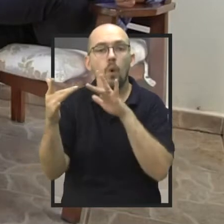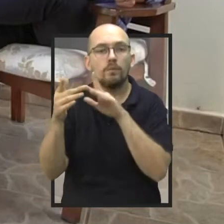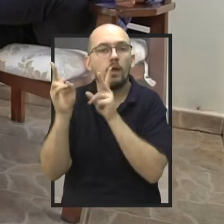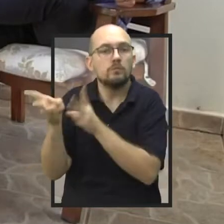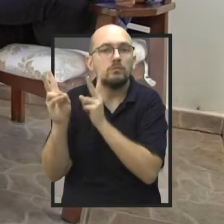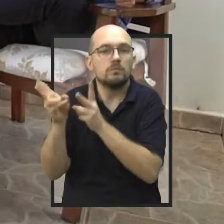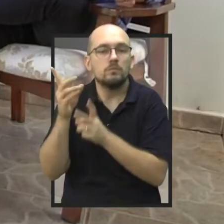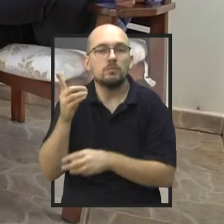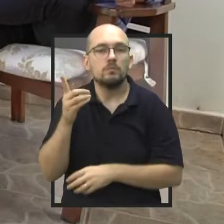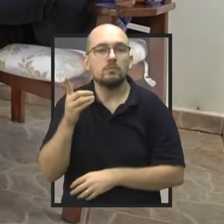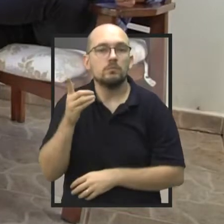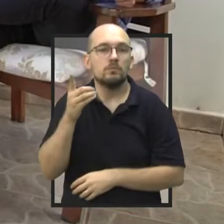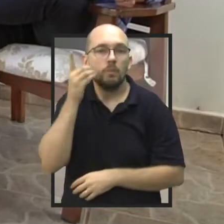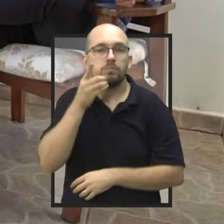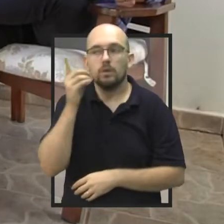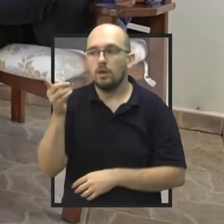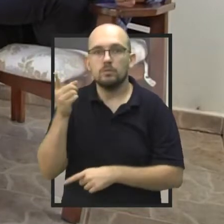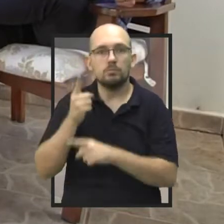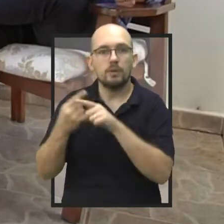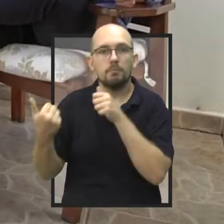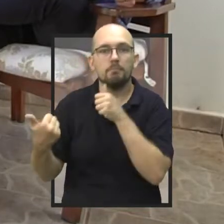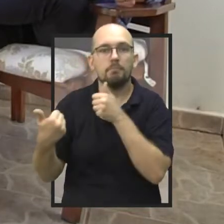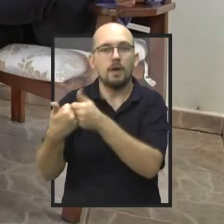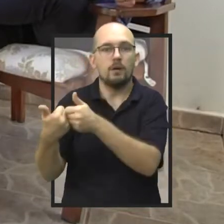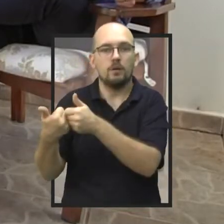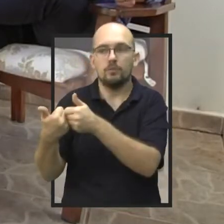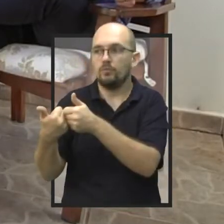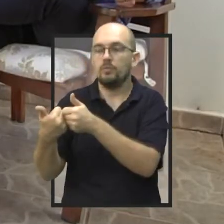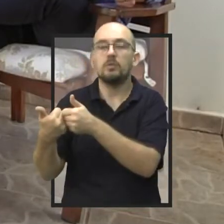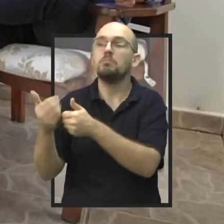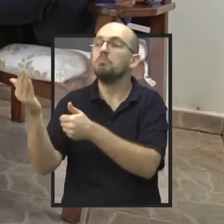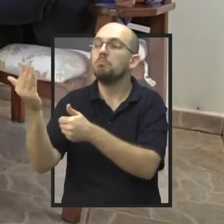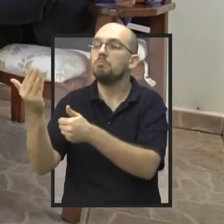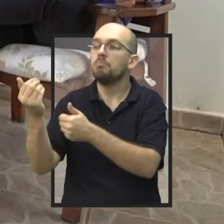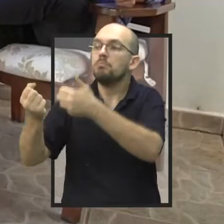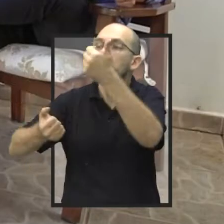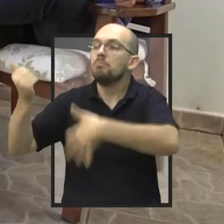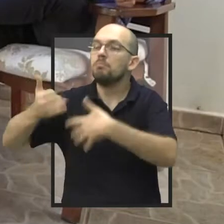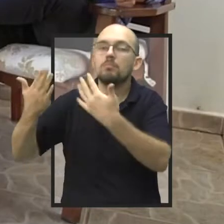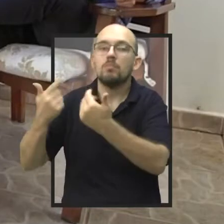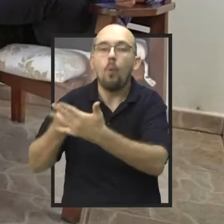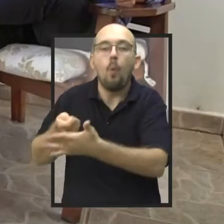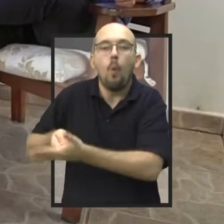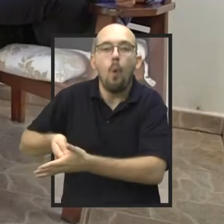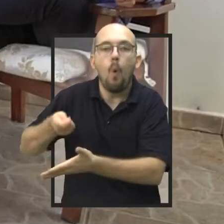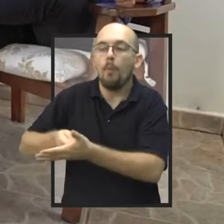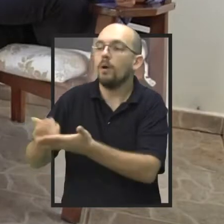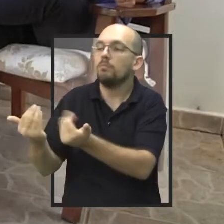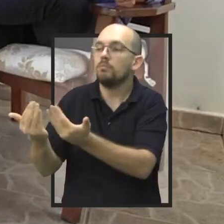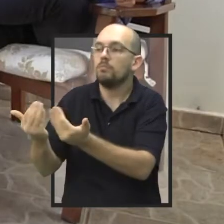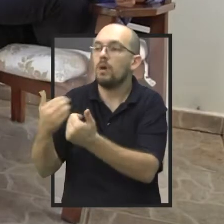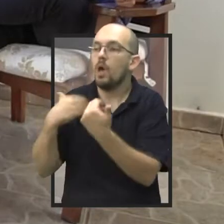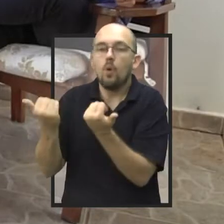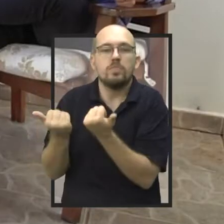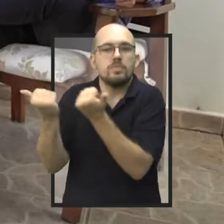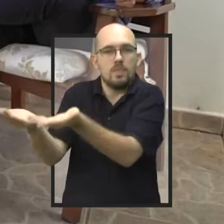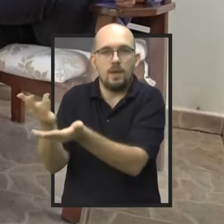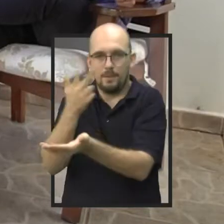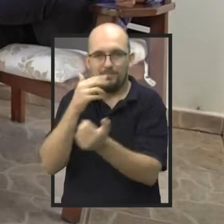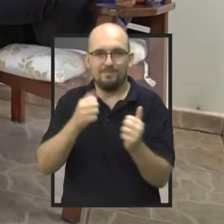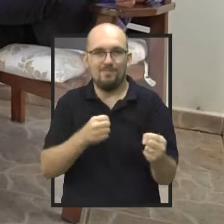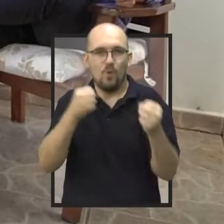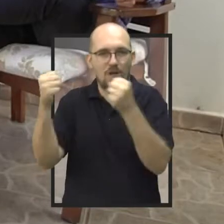seu distrito, ele é o seu representante, ele tem que vir dar conta para você dos poderes que você deu para ele